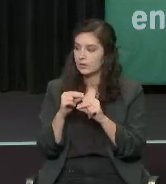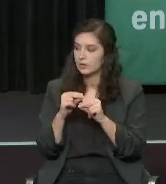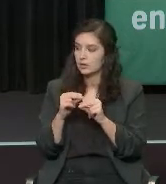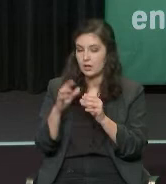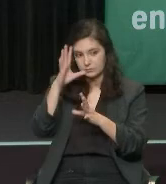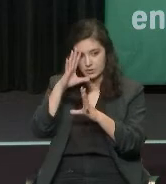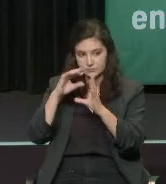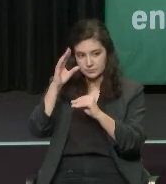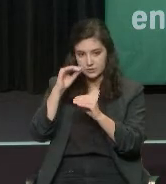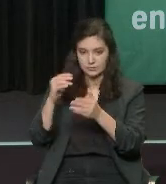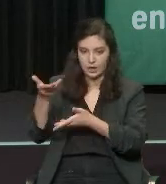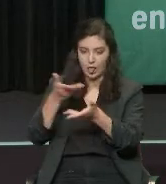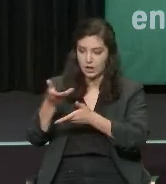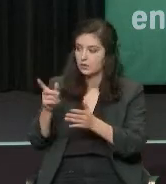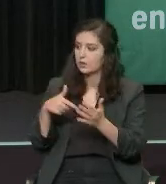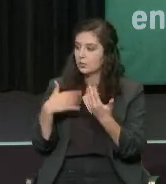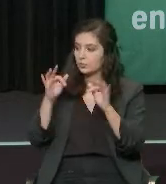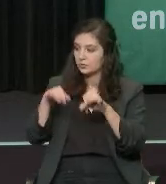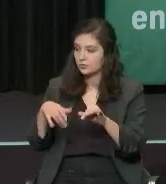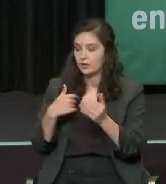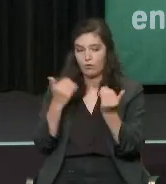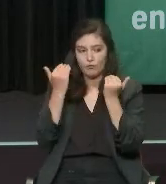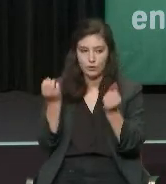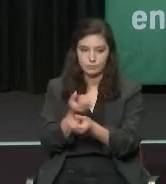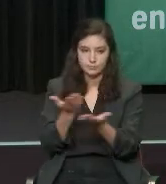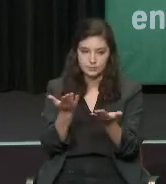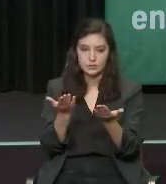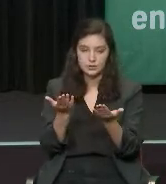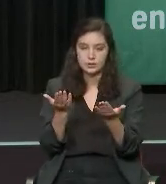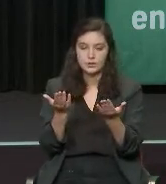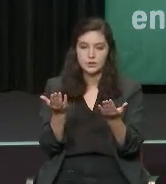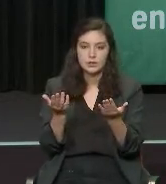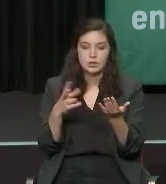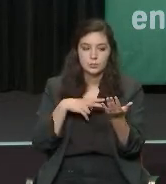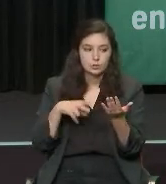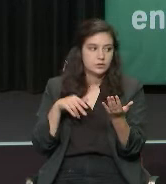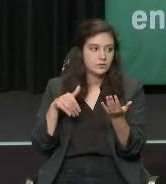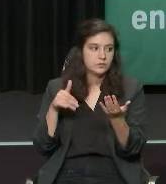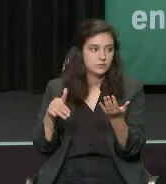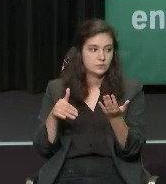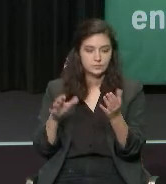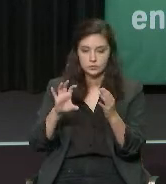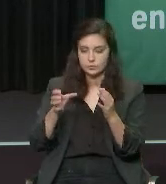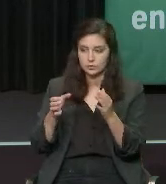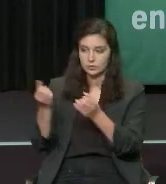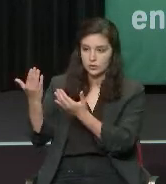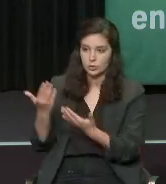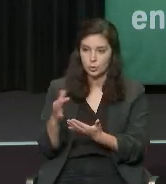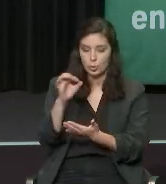E, por fim, também informo e anuncio, já temos vindo a anunciar, que Portugal vai ser o país anfitrião